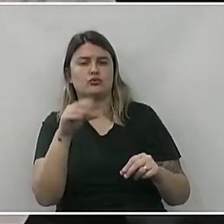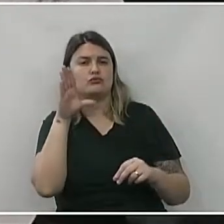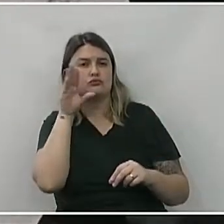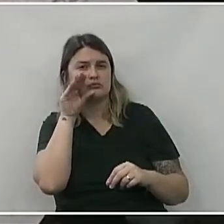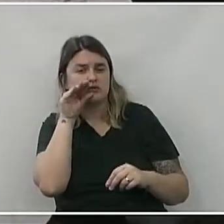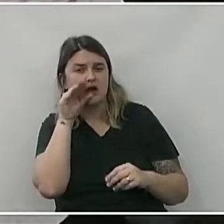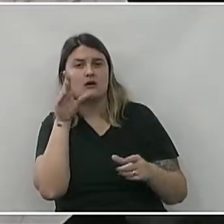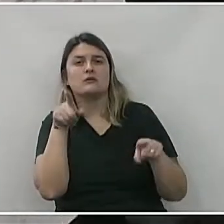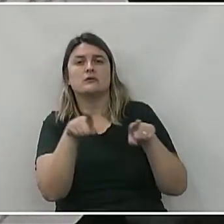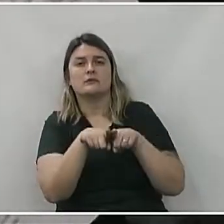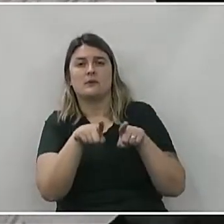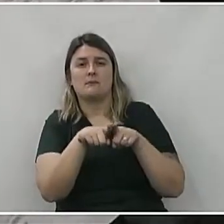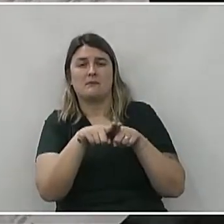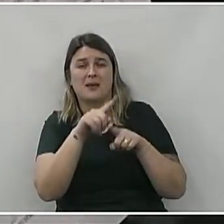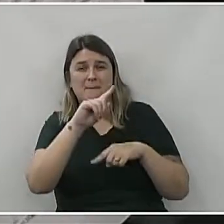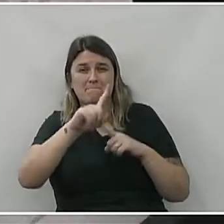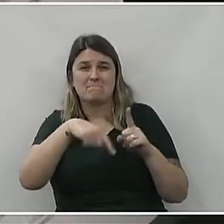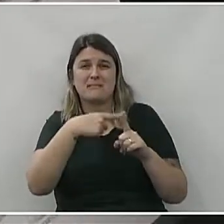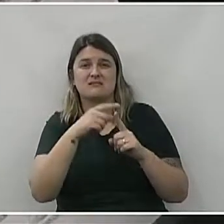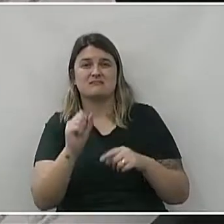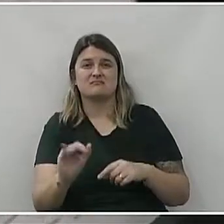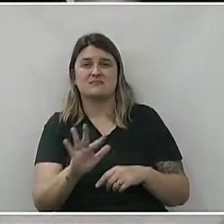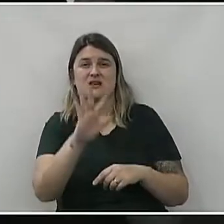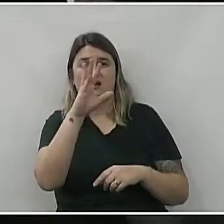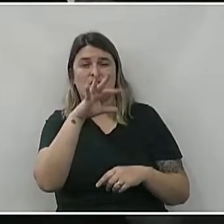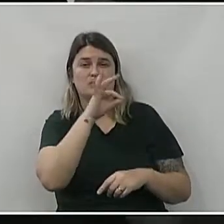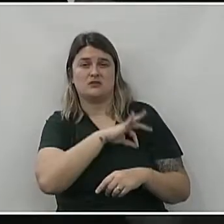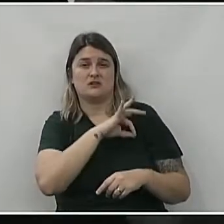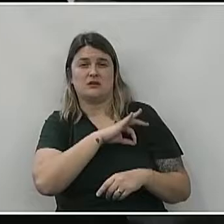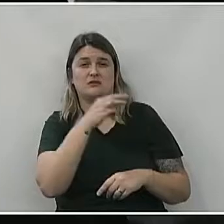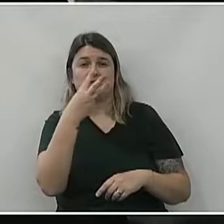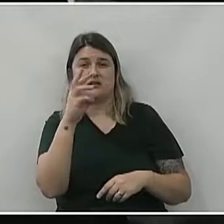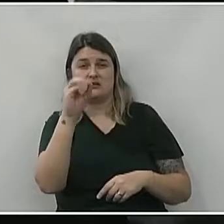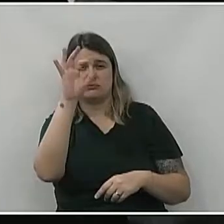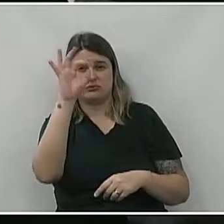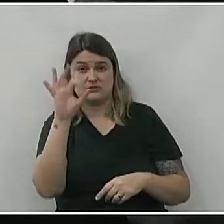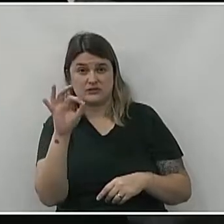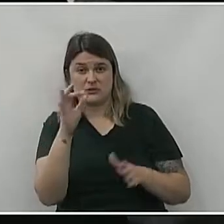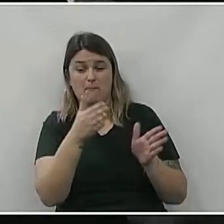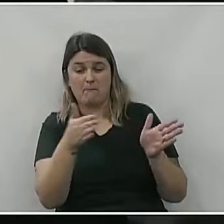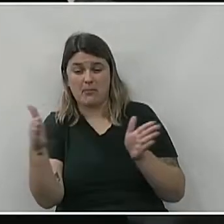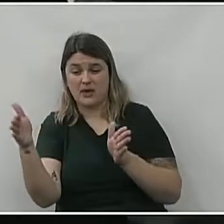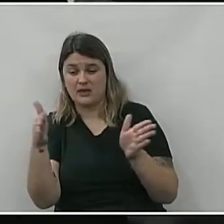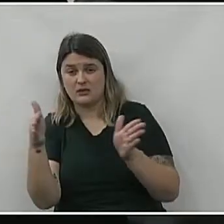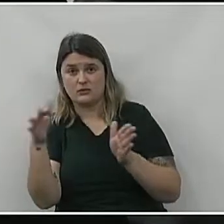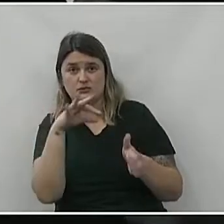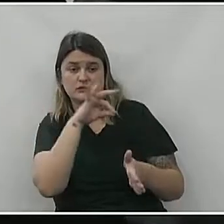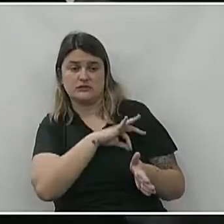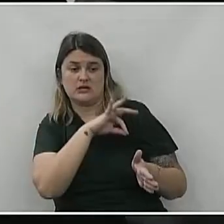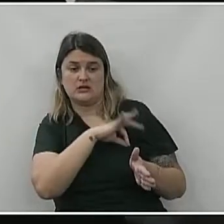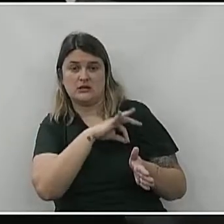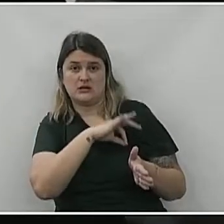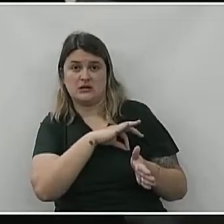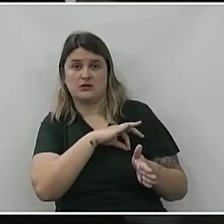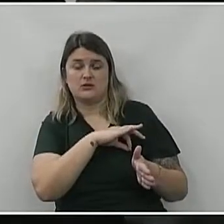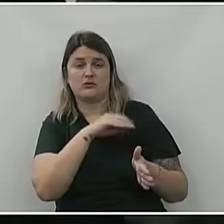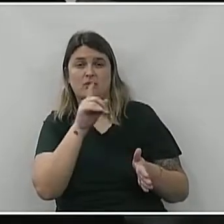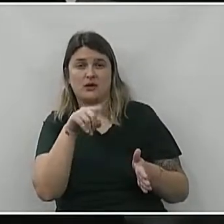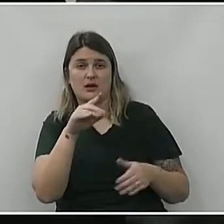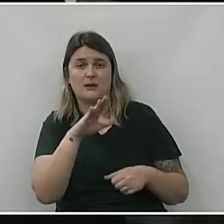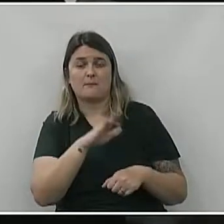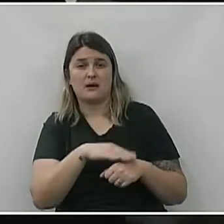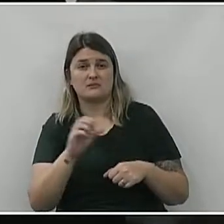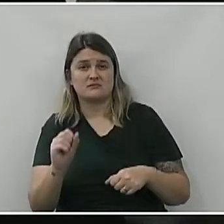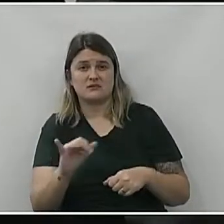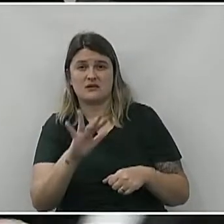transporte coletivo, elevando a folha de pagamento em quase 30%. Durante esse período, destacando que a folha de pagamento é o maior custo de